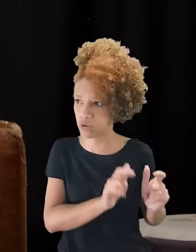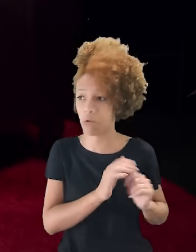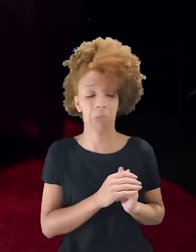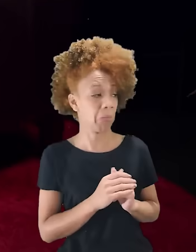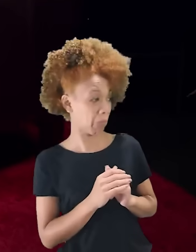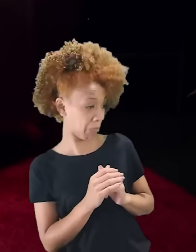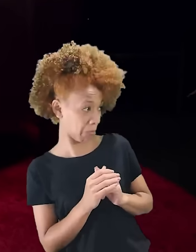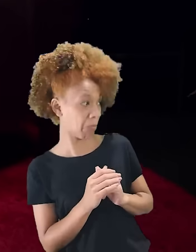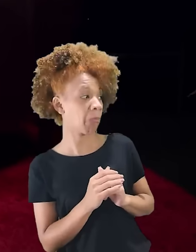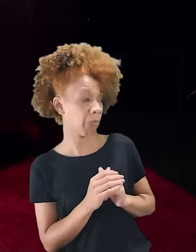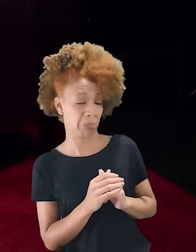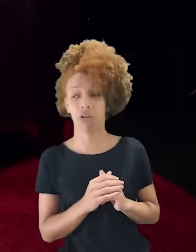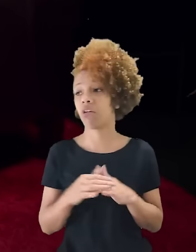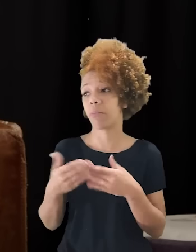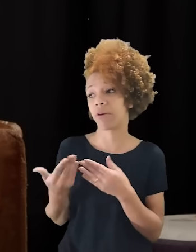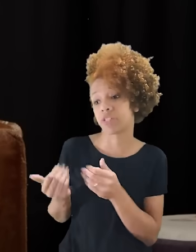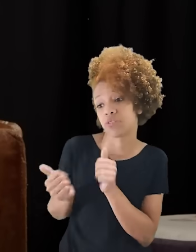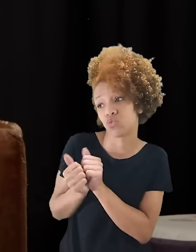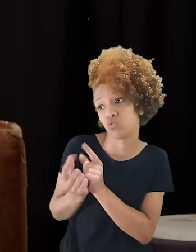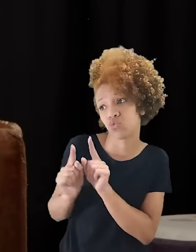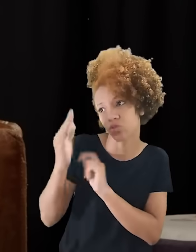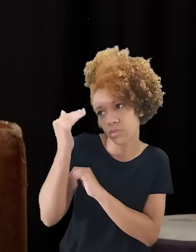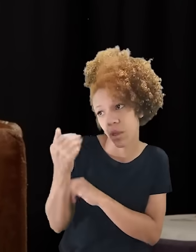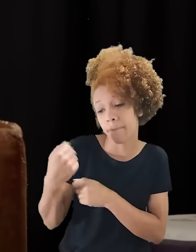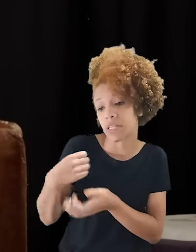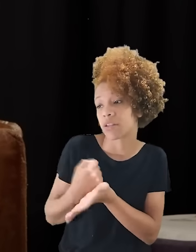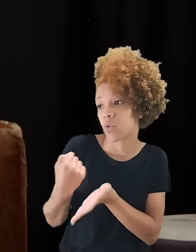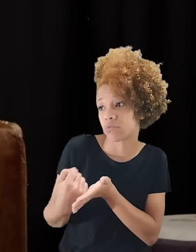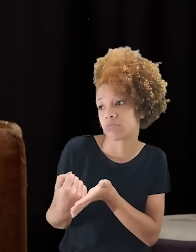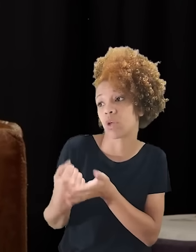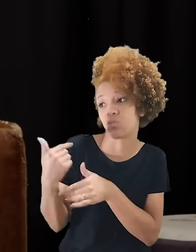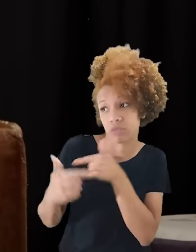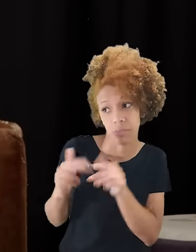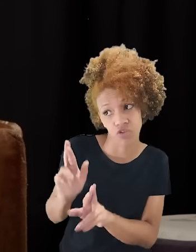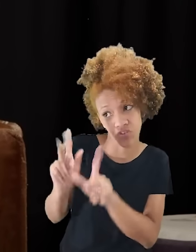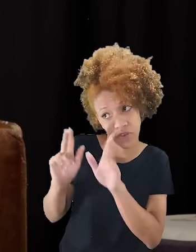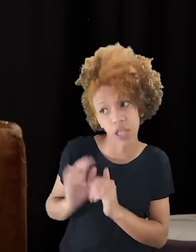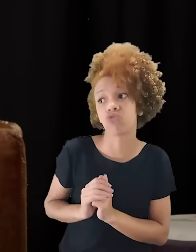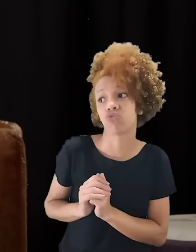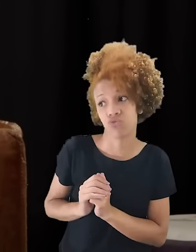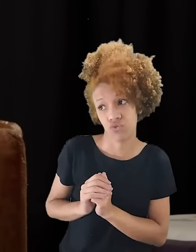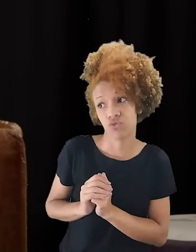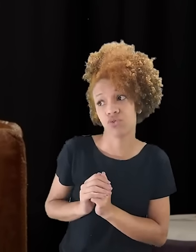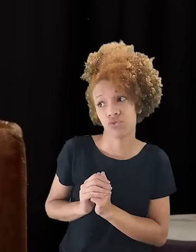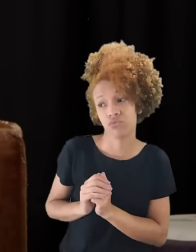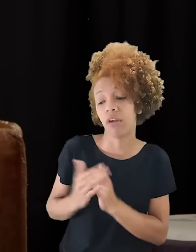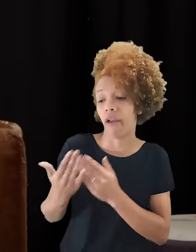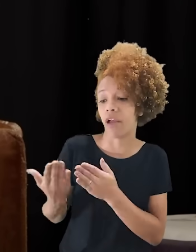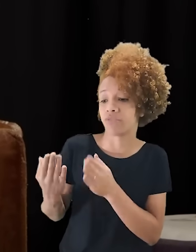lugar Ah e para você entrar junto com a celebridade você tem que contratar um tipo de serviço diferenciado